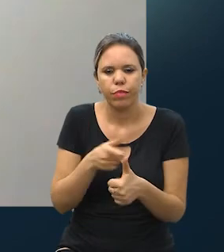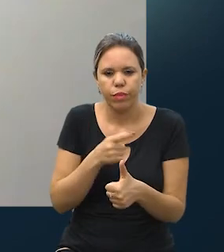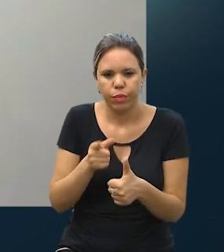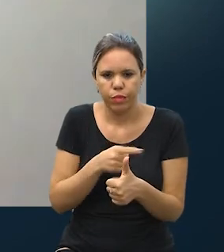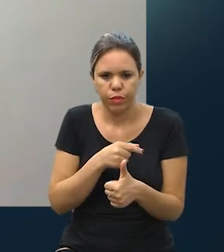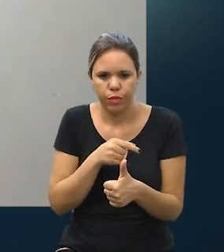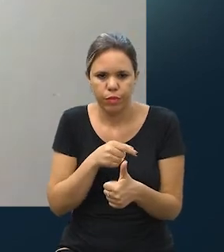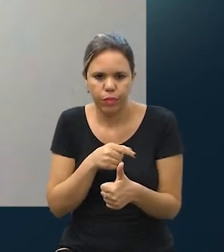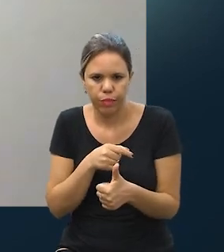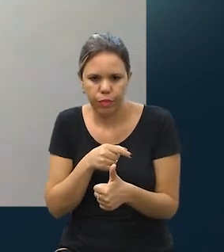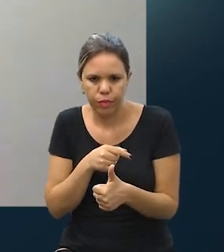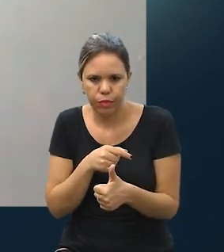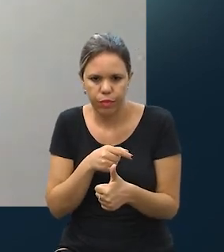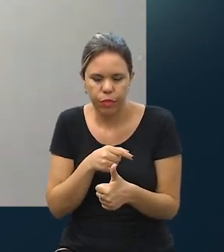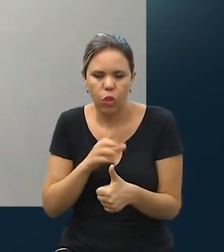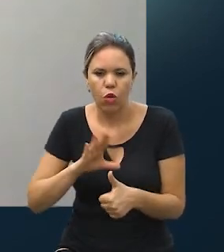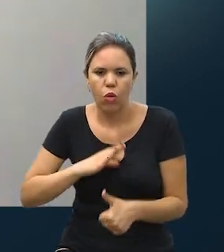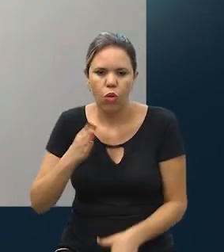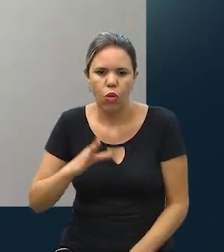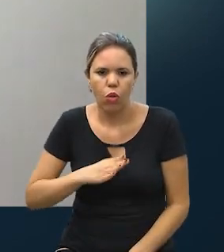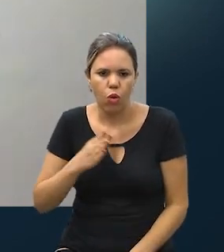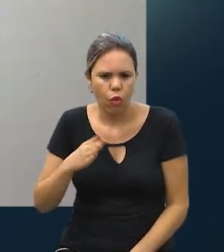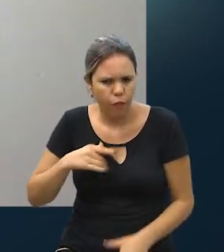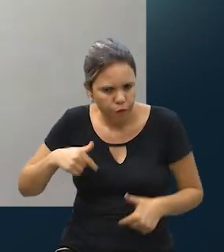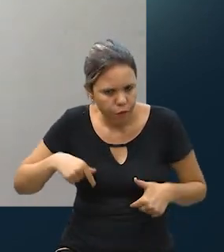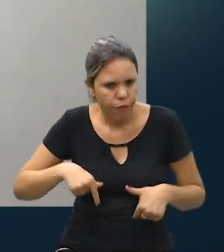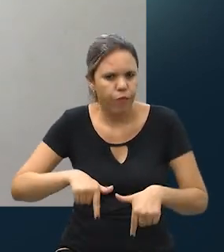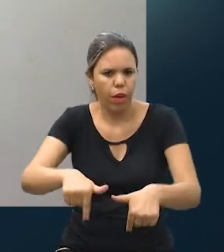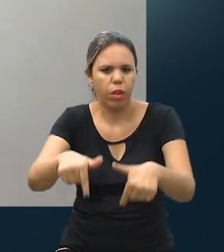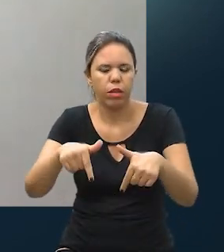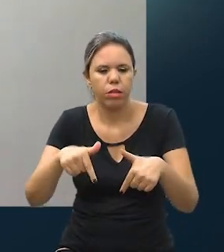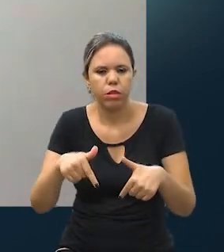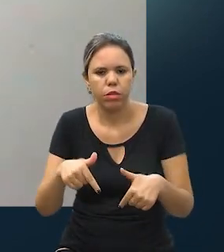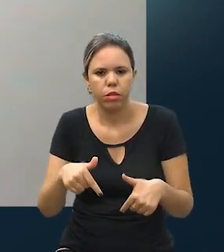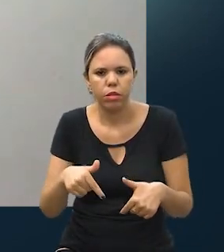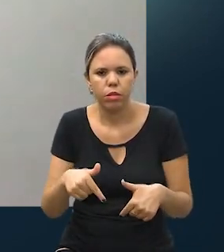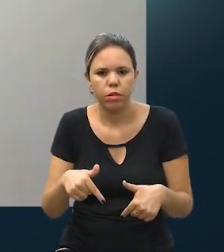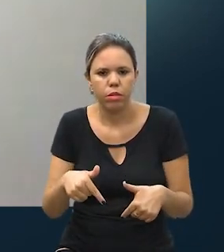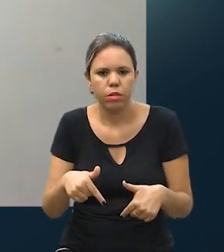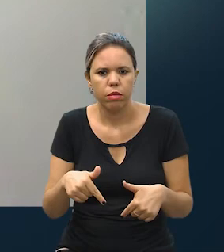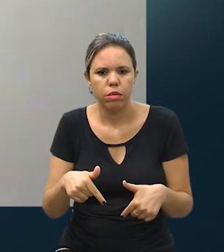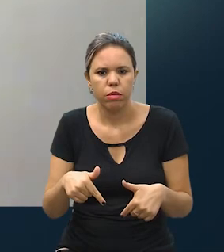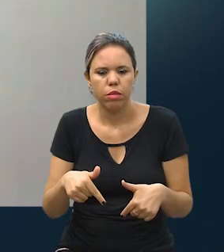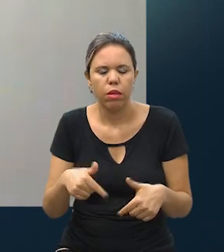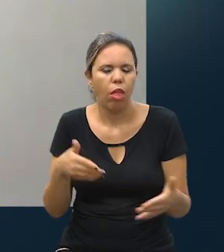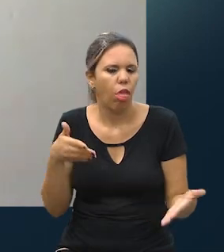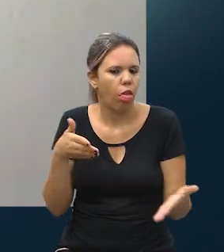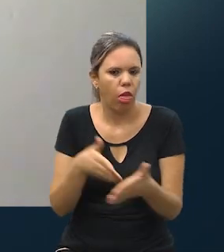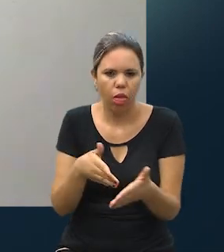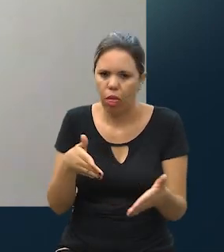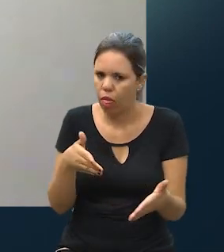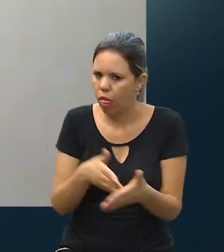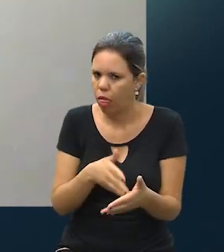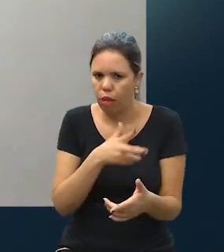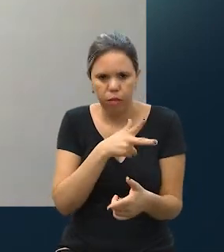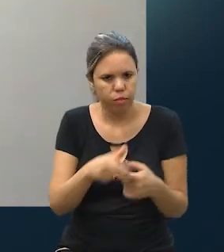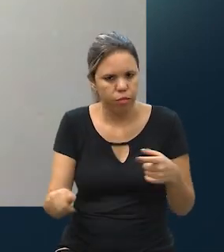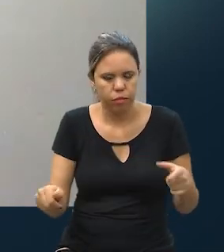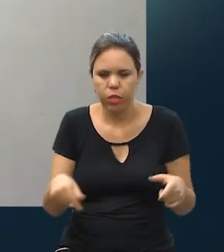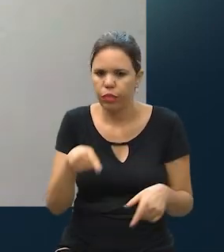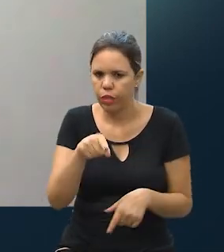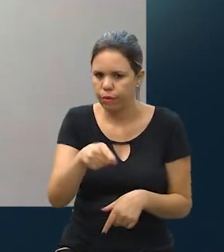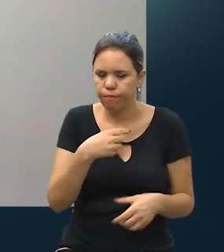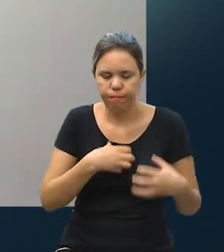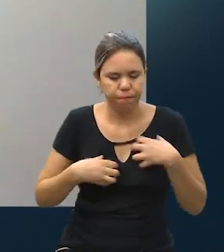Primeiro, coragem, vá em frente, não deixe que os obstáculos, a falta de incentivo